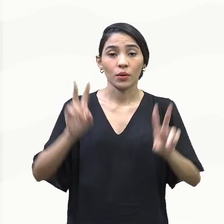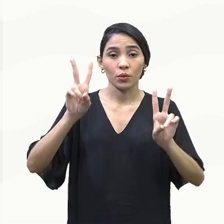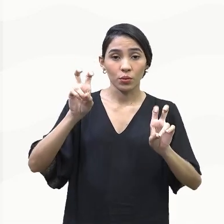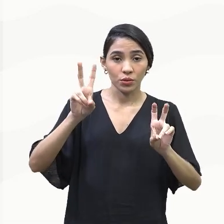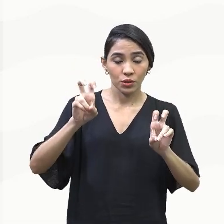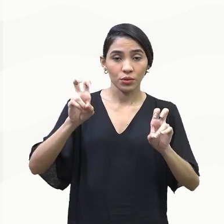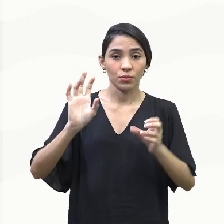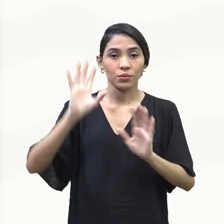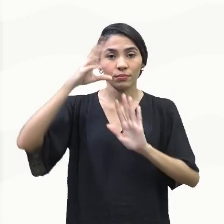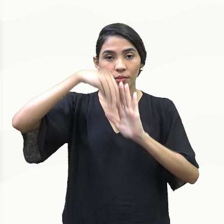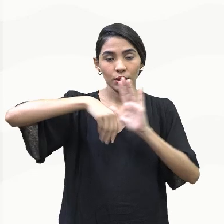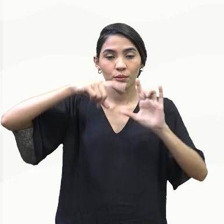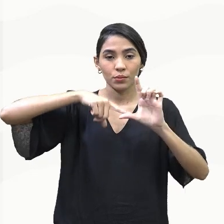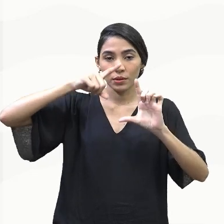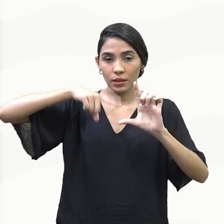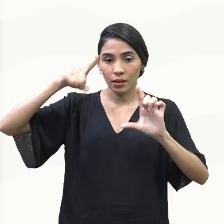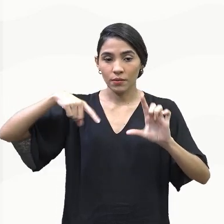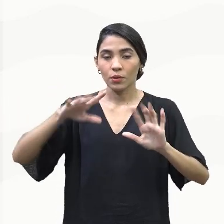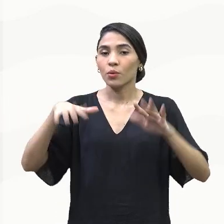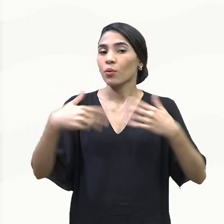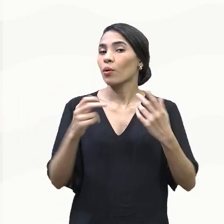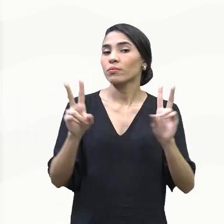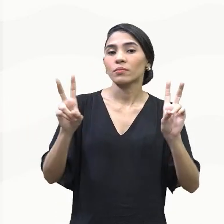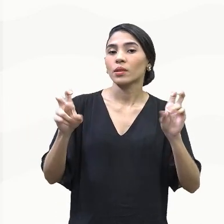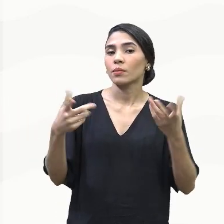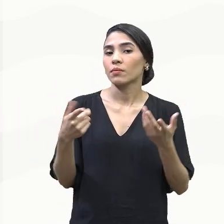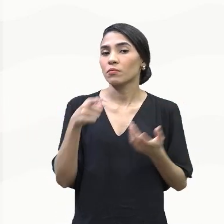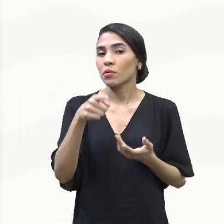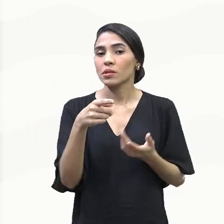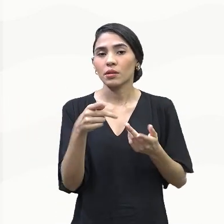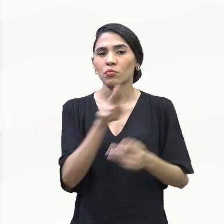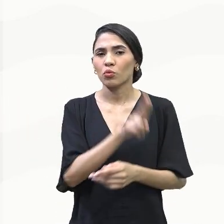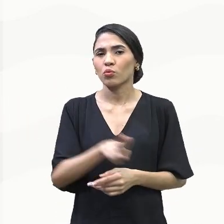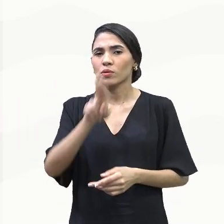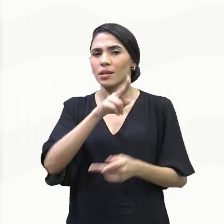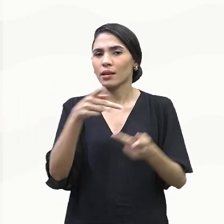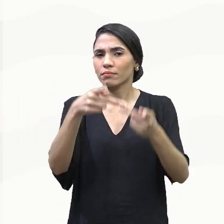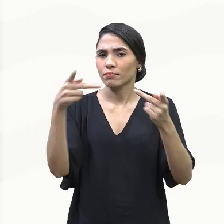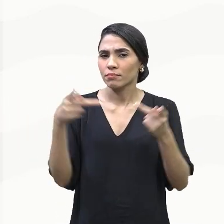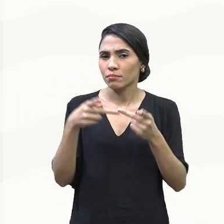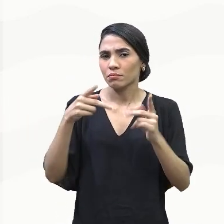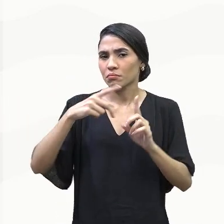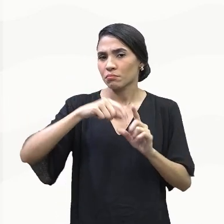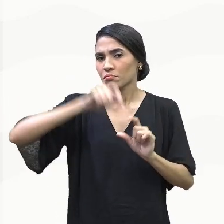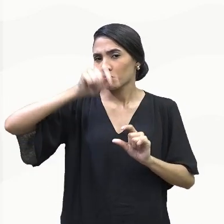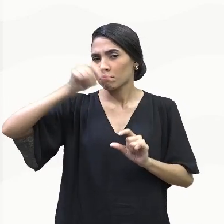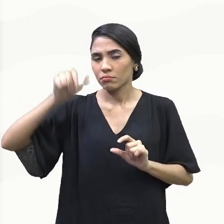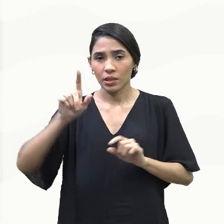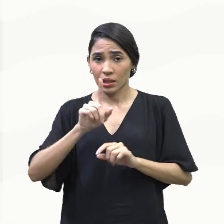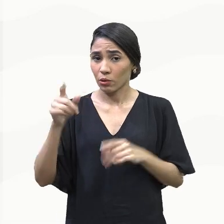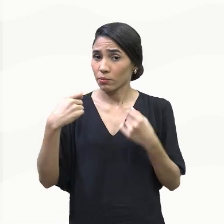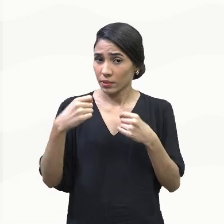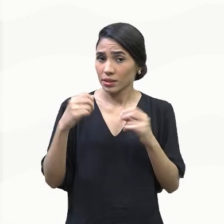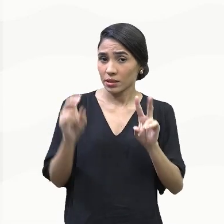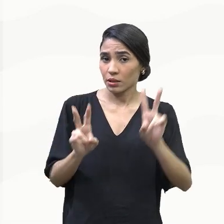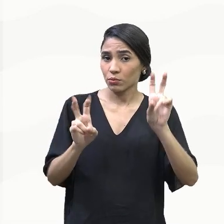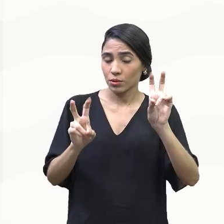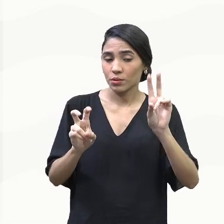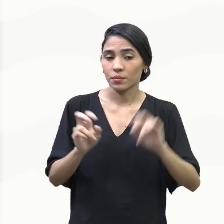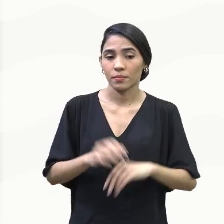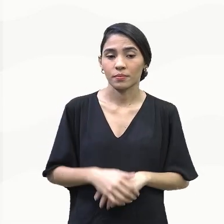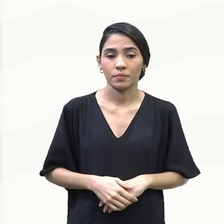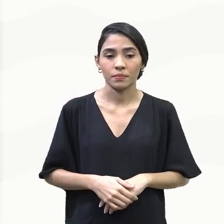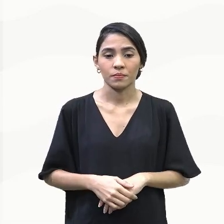título do gráfico, né? Que assunto é esse? Você vai pegar um gráfico assim à toa? Não, o gráfico tem que ter um título lá,